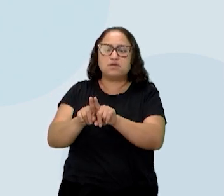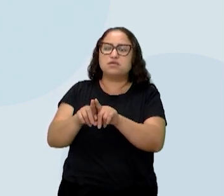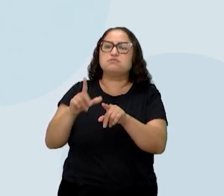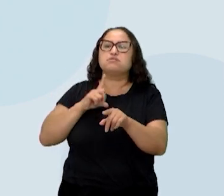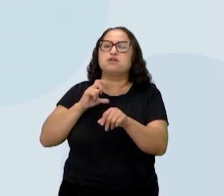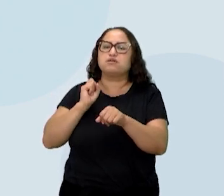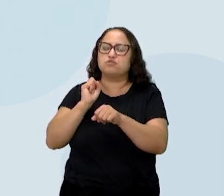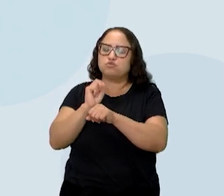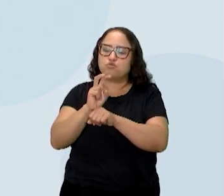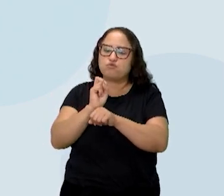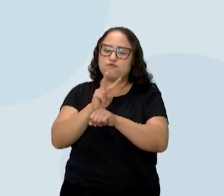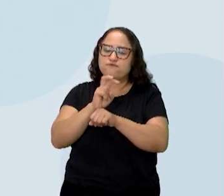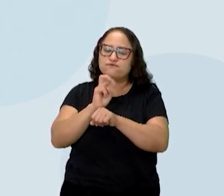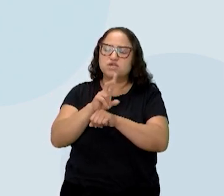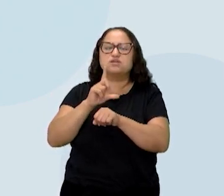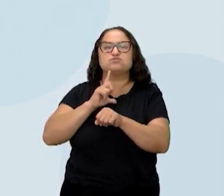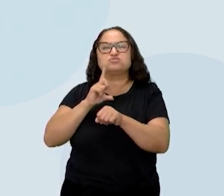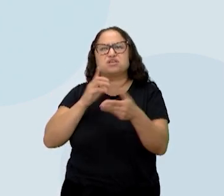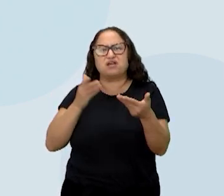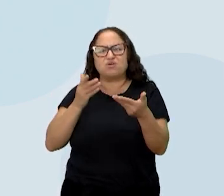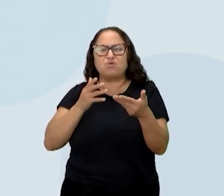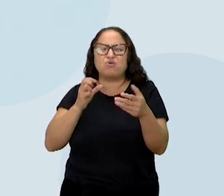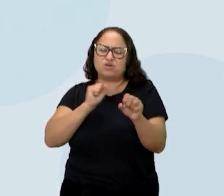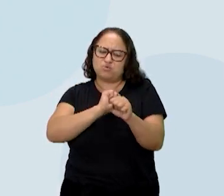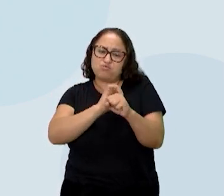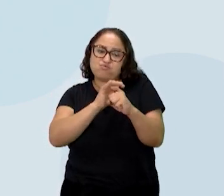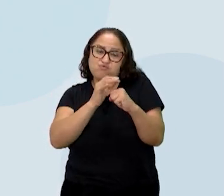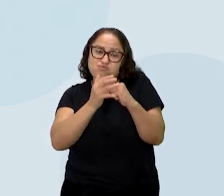do Covid-19, né, do Covid e tudo